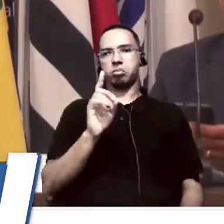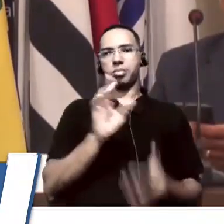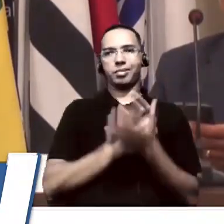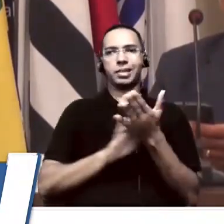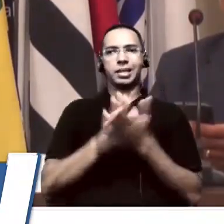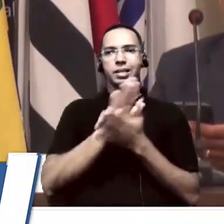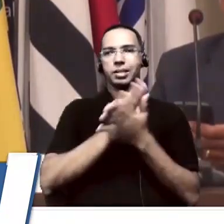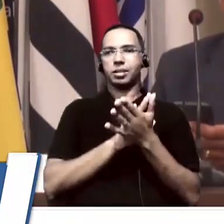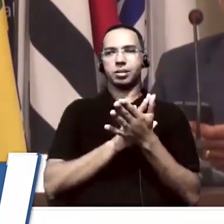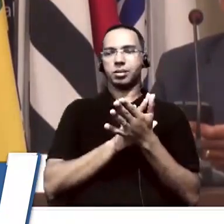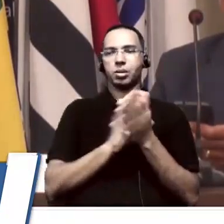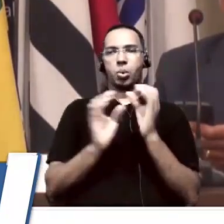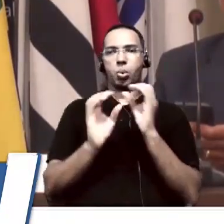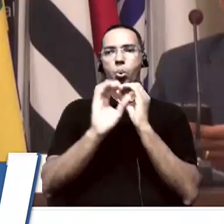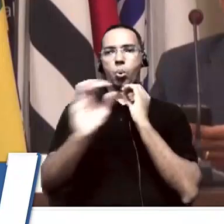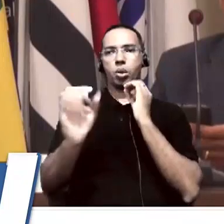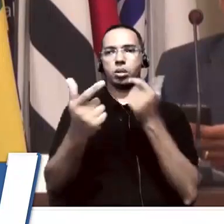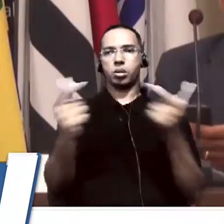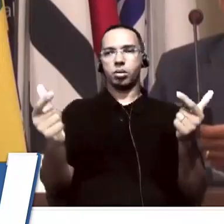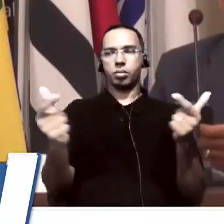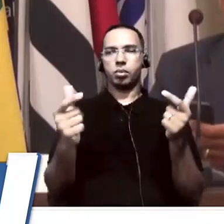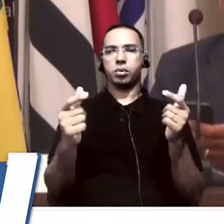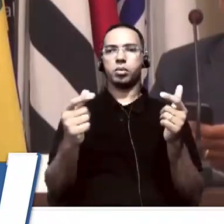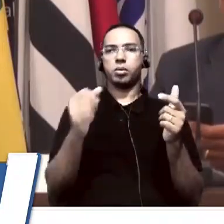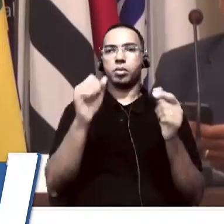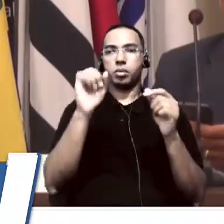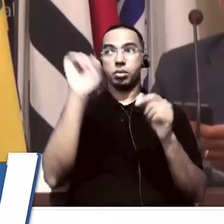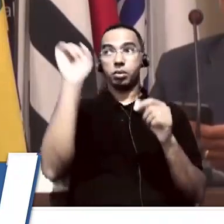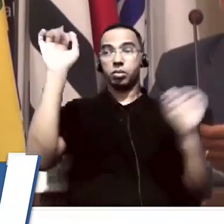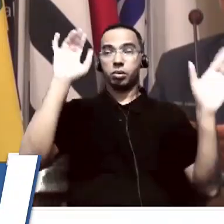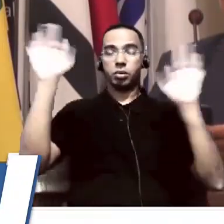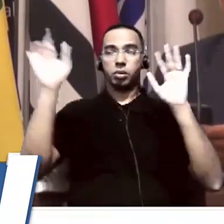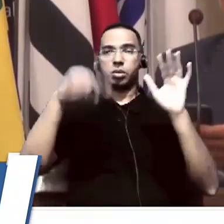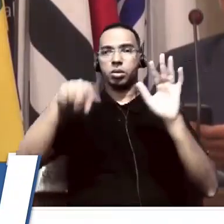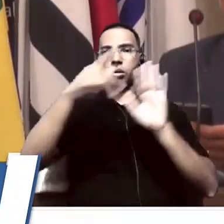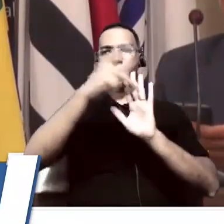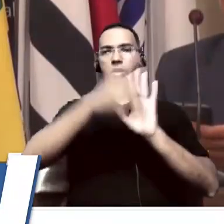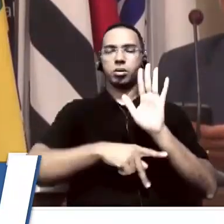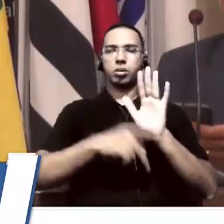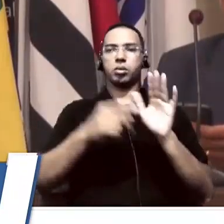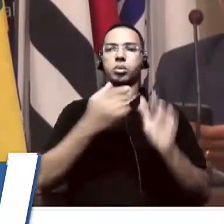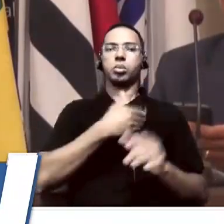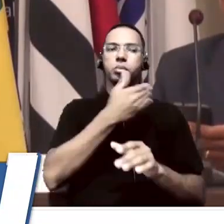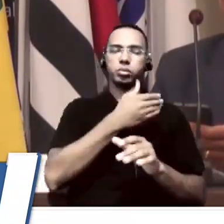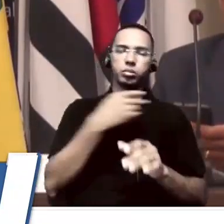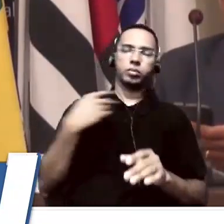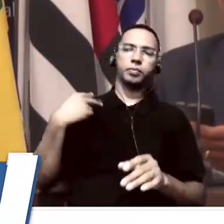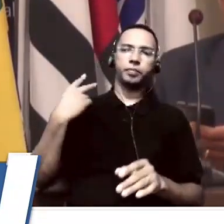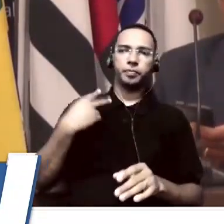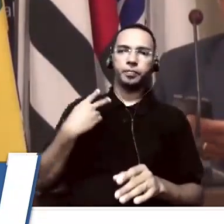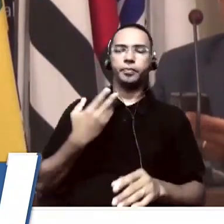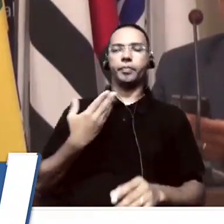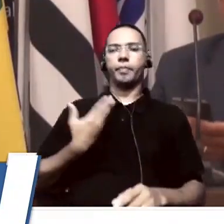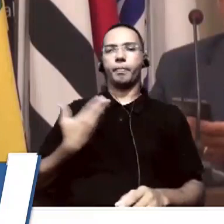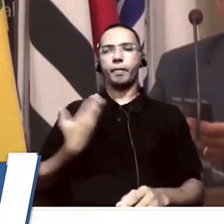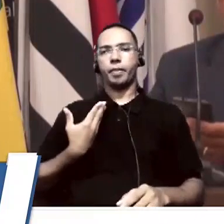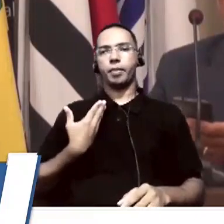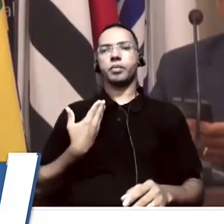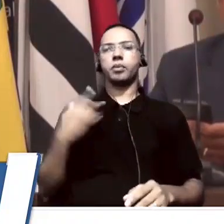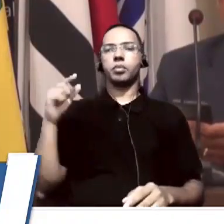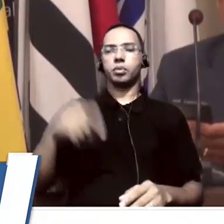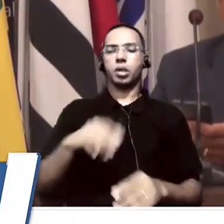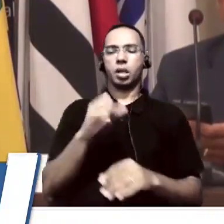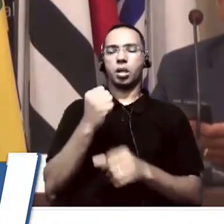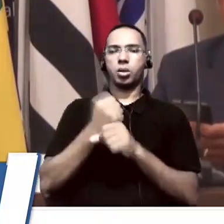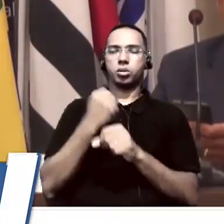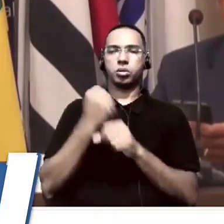num projeto dessa magnitude. Então, todos vocês que estiverem aí, colegas, amigos, que são do ramo da construção civil,